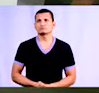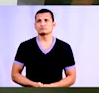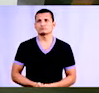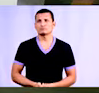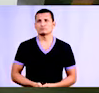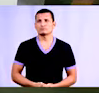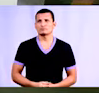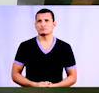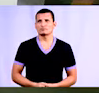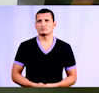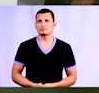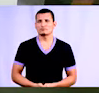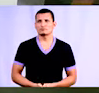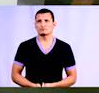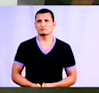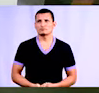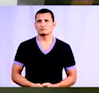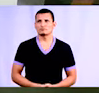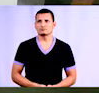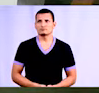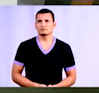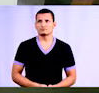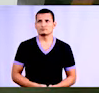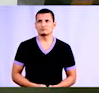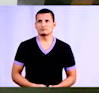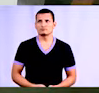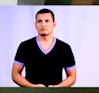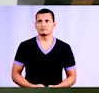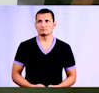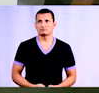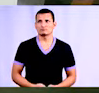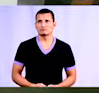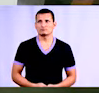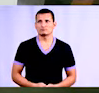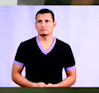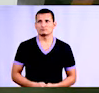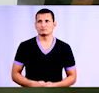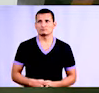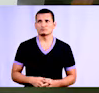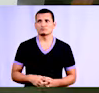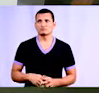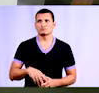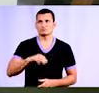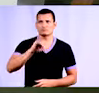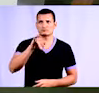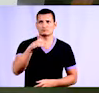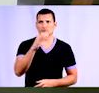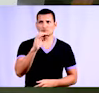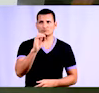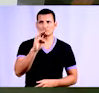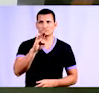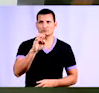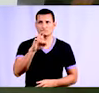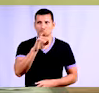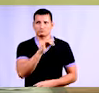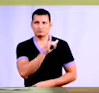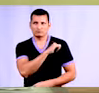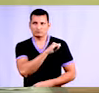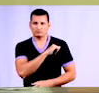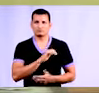né? Exatamente. Então, ó, e Médici, o Jober também respondeu que traduzir os